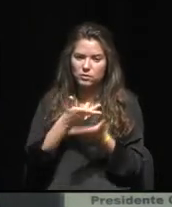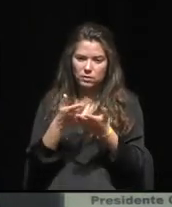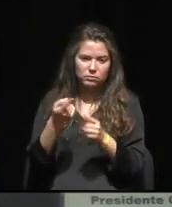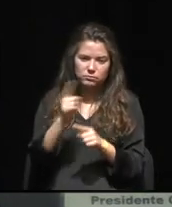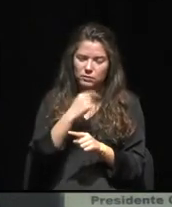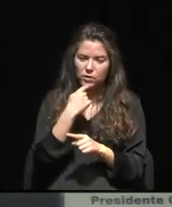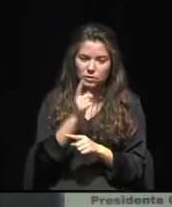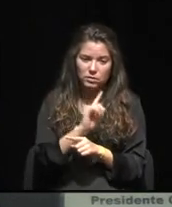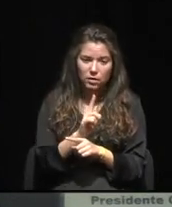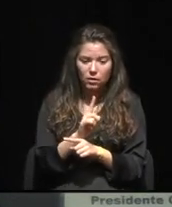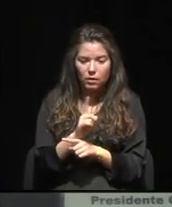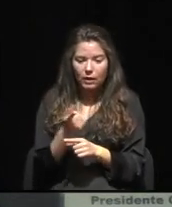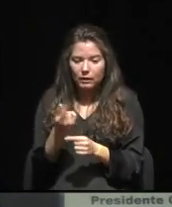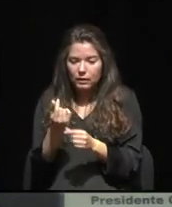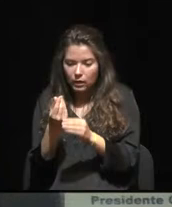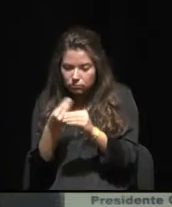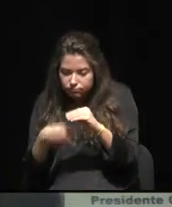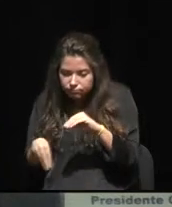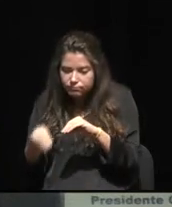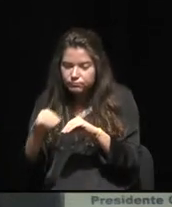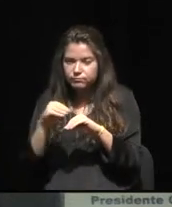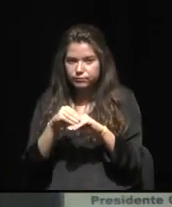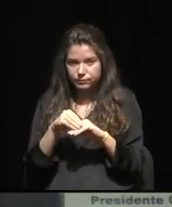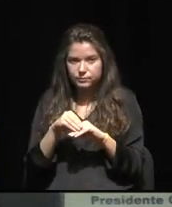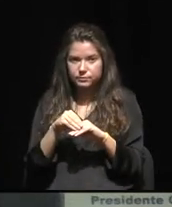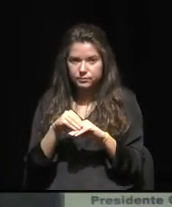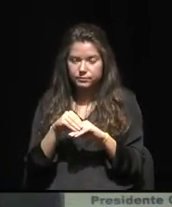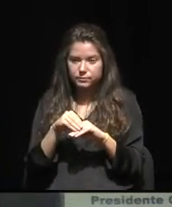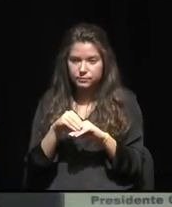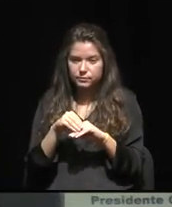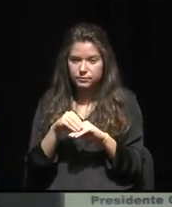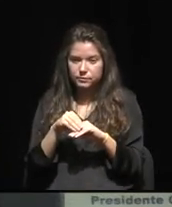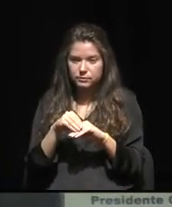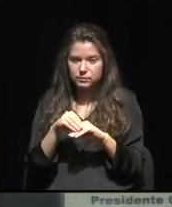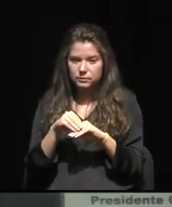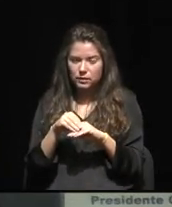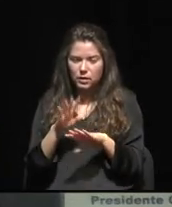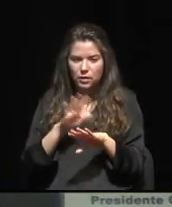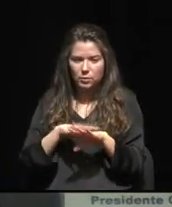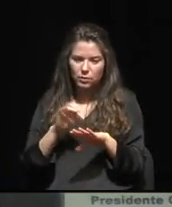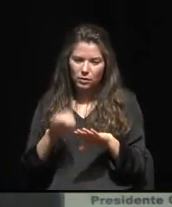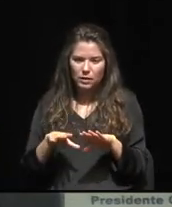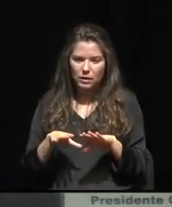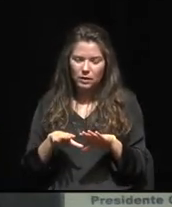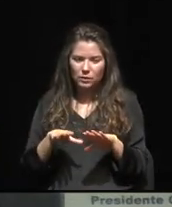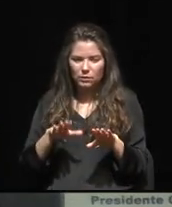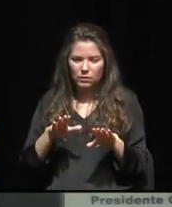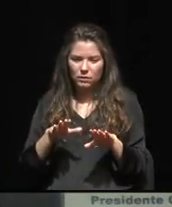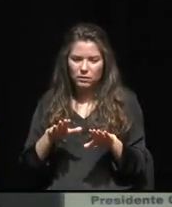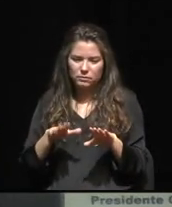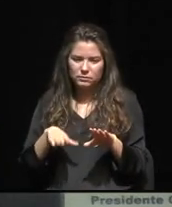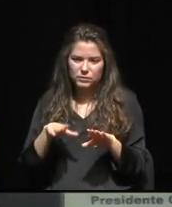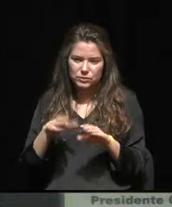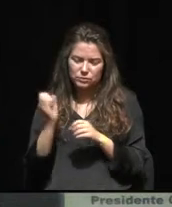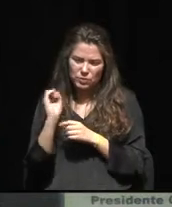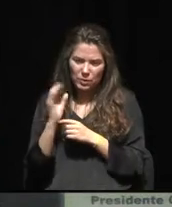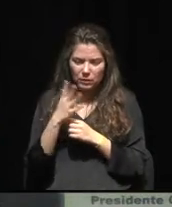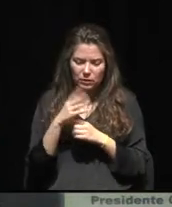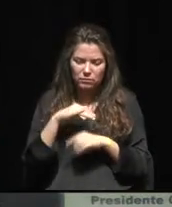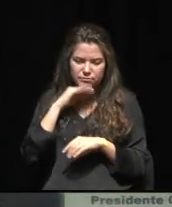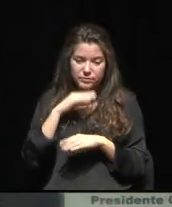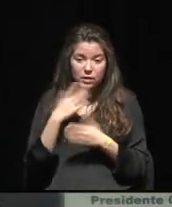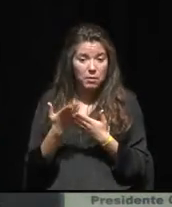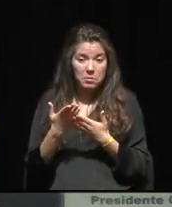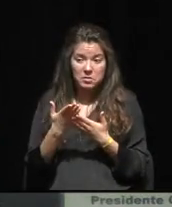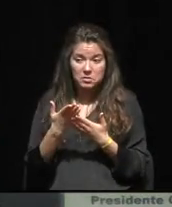questão da do complemento remuneratório eh por insalubridade ou penosidade essa questão confesso